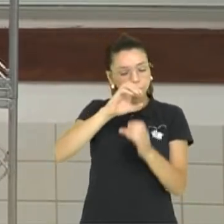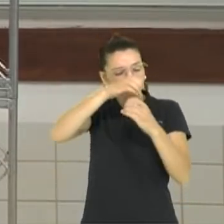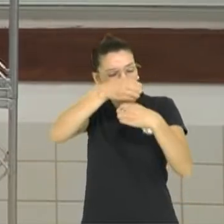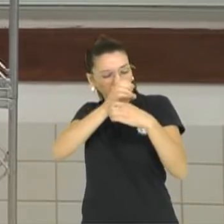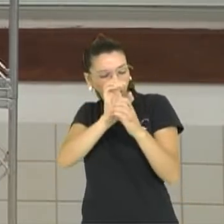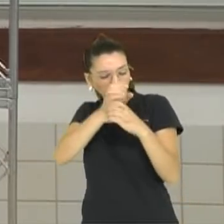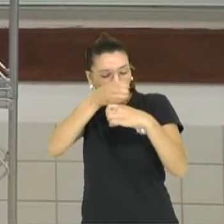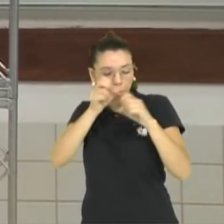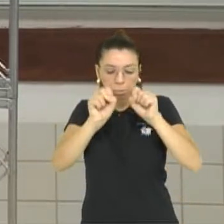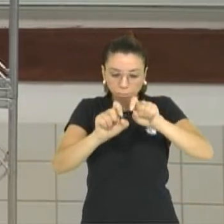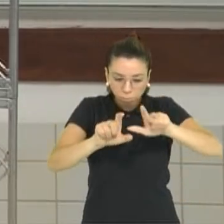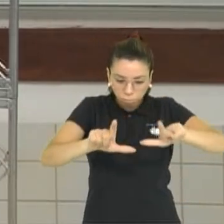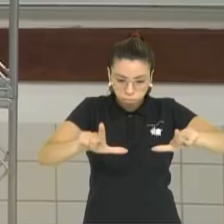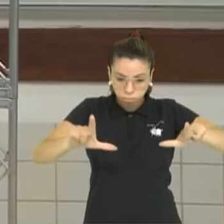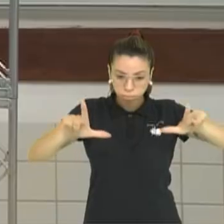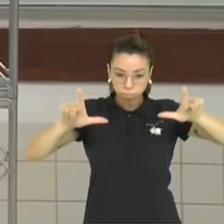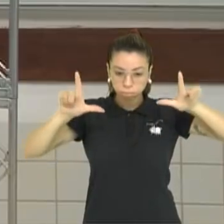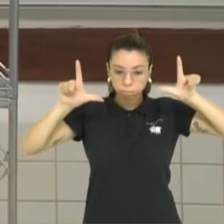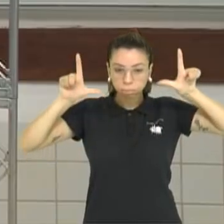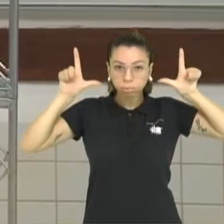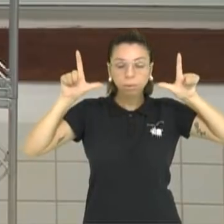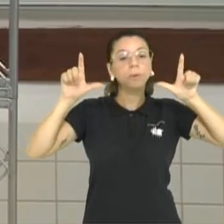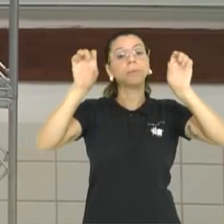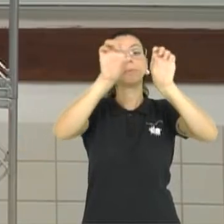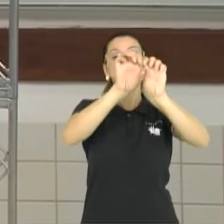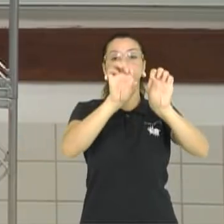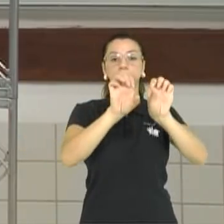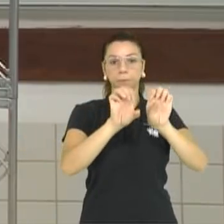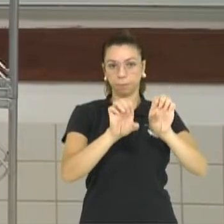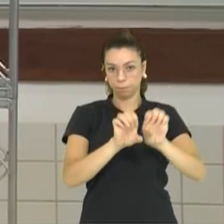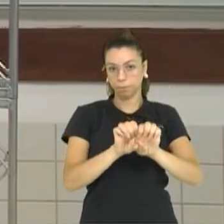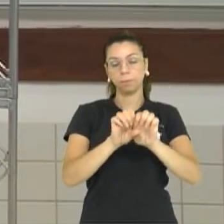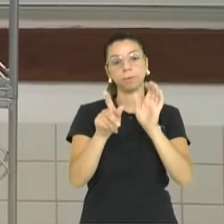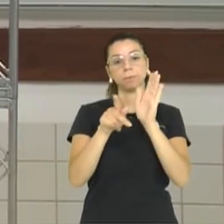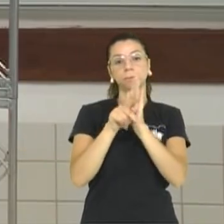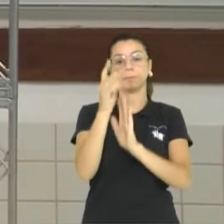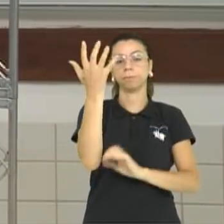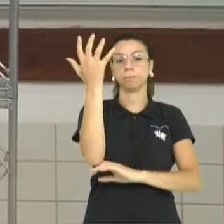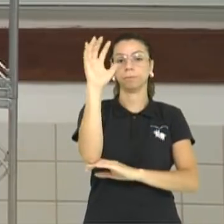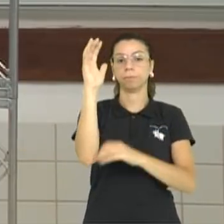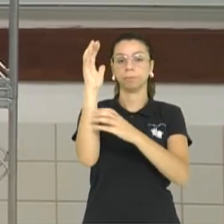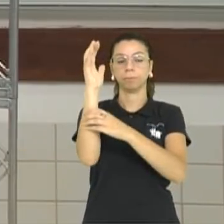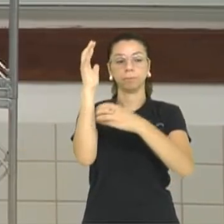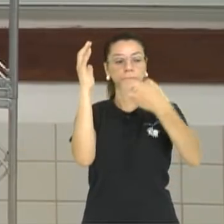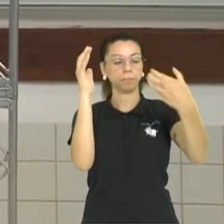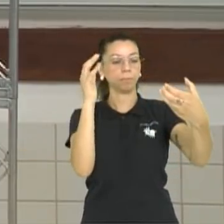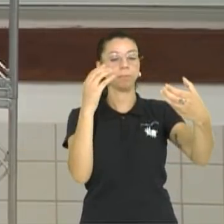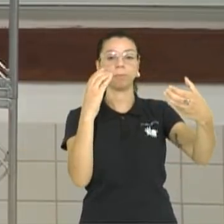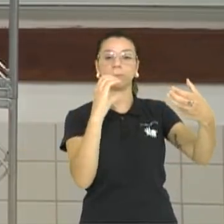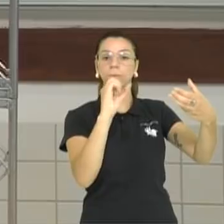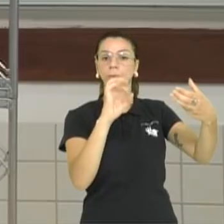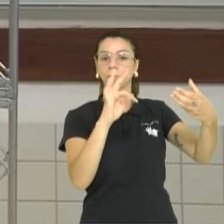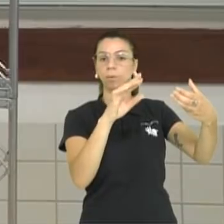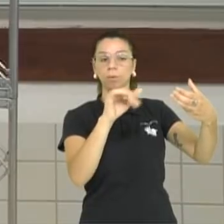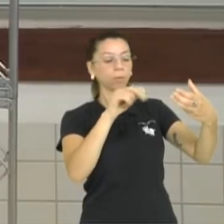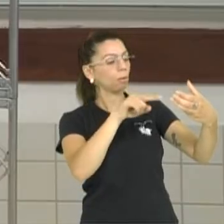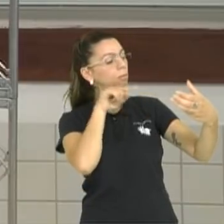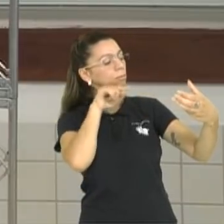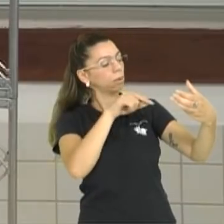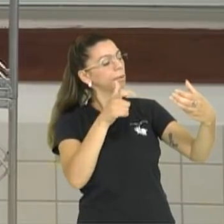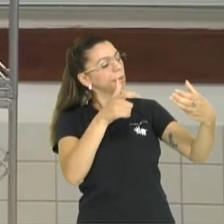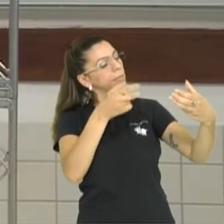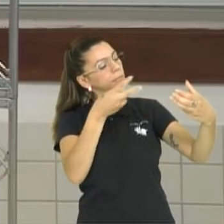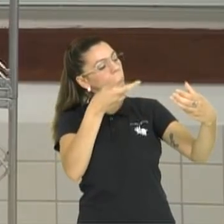lentes, ampliou uma estrutura vegetal, a cortiça, e observou um espaço onde a